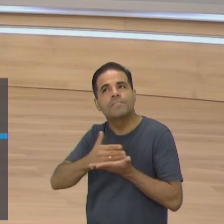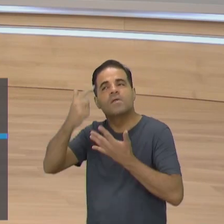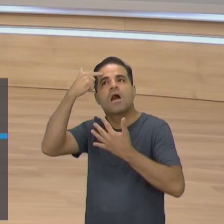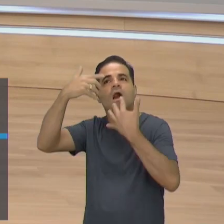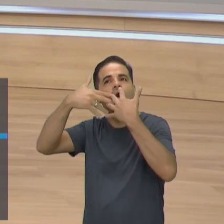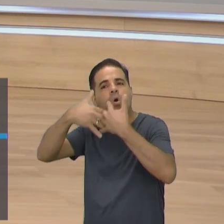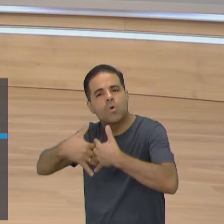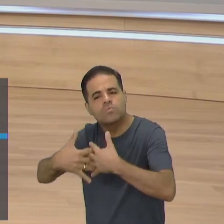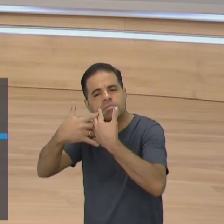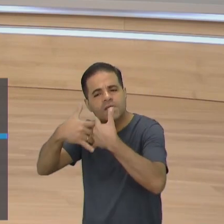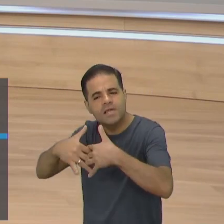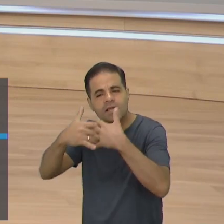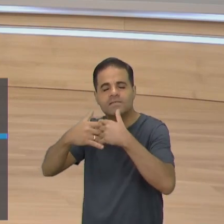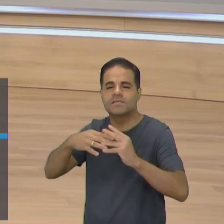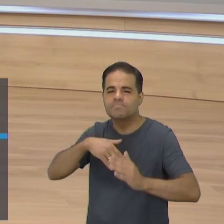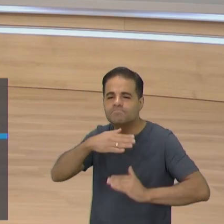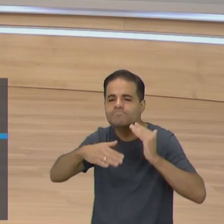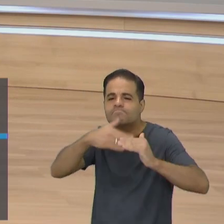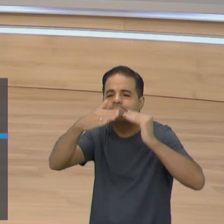consciência desse processo